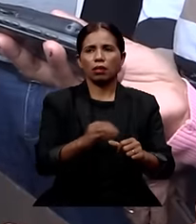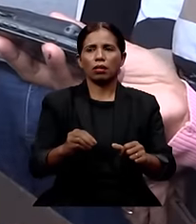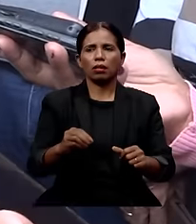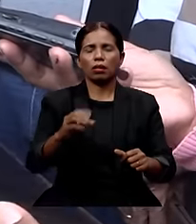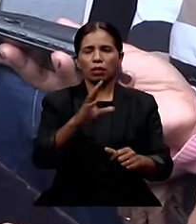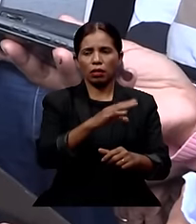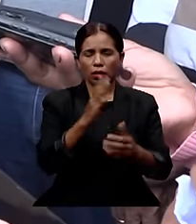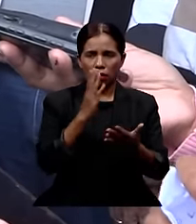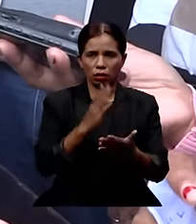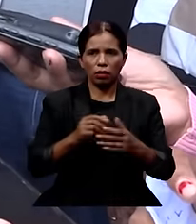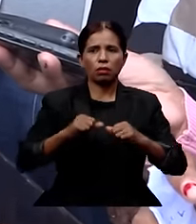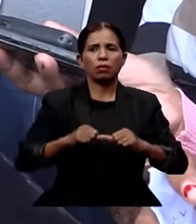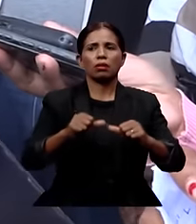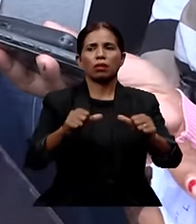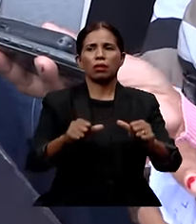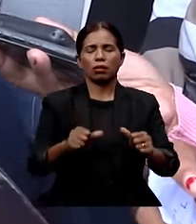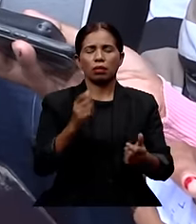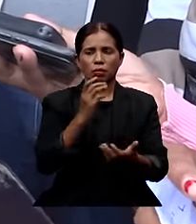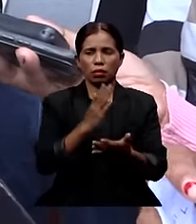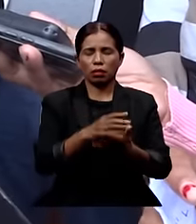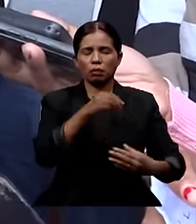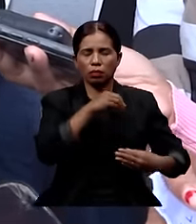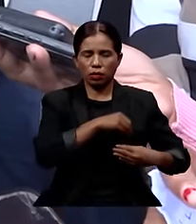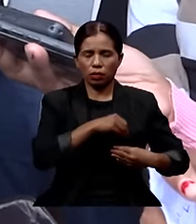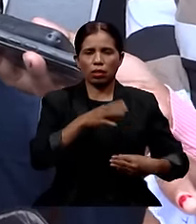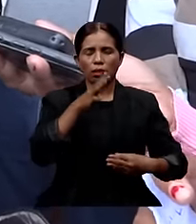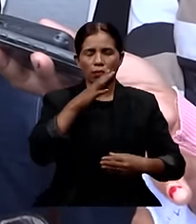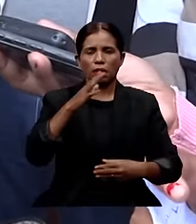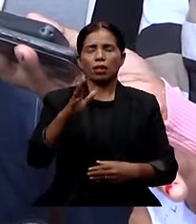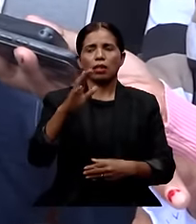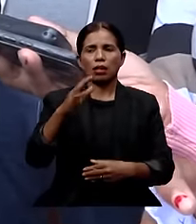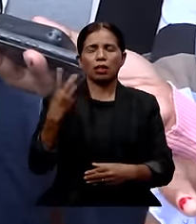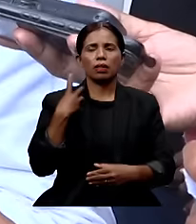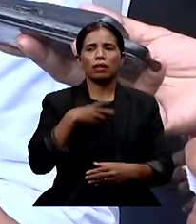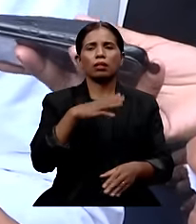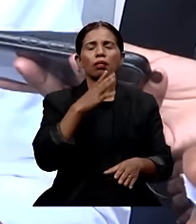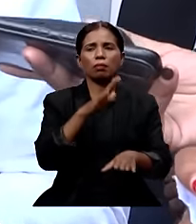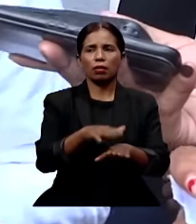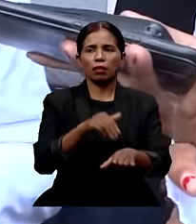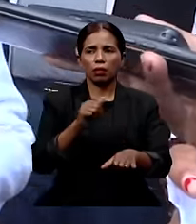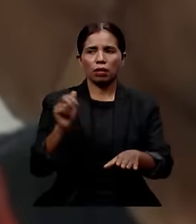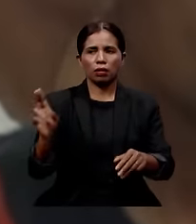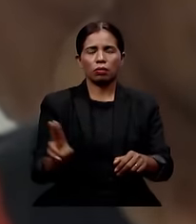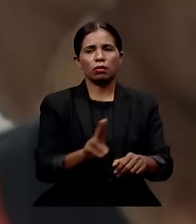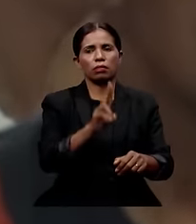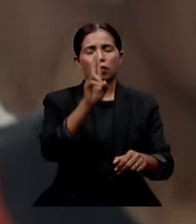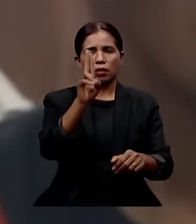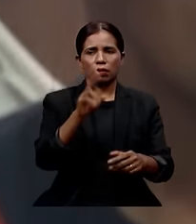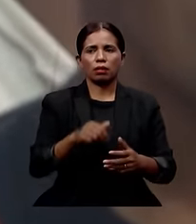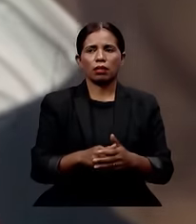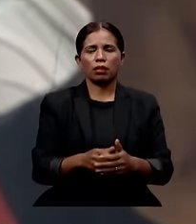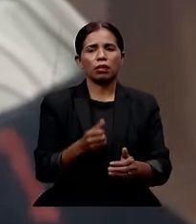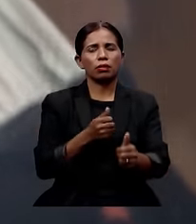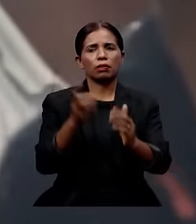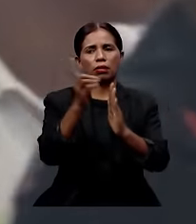condicional, nem continua. Só rapara bolsa da mãe, ida nebe, mas ita bolo, kata universal. Tuir dados